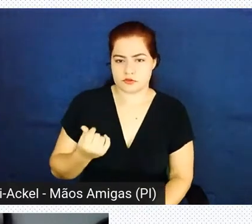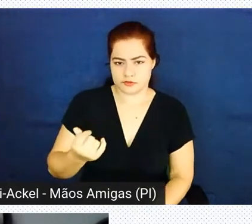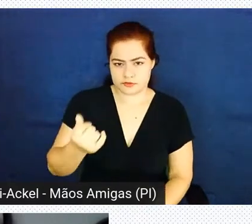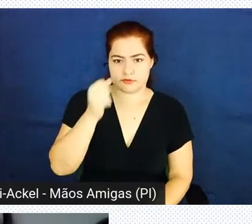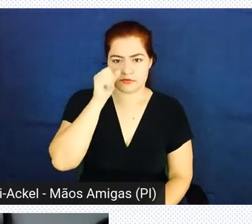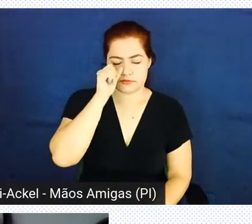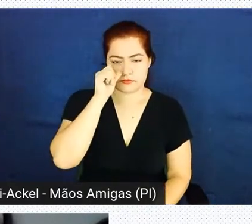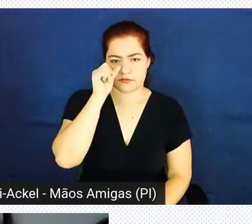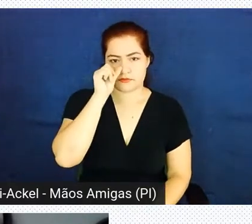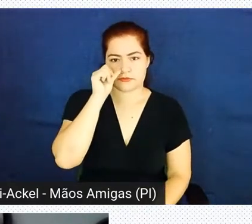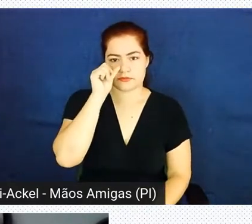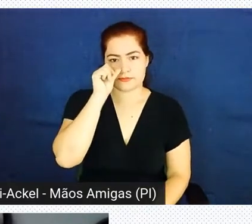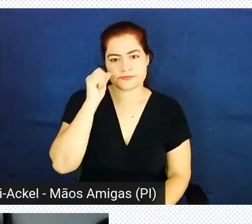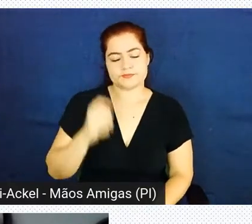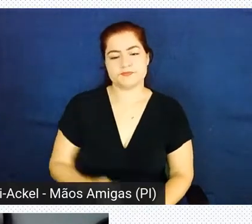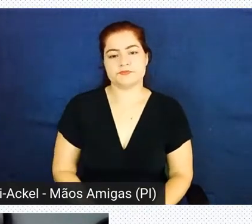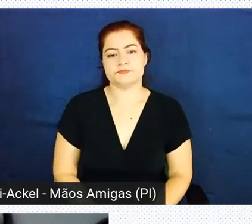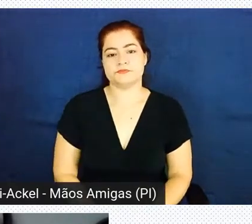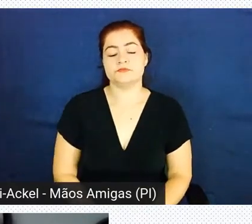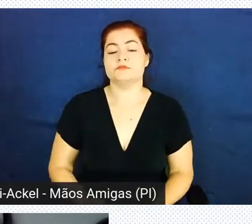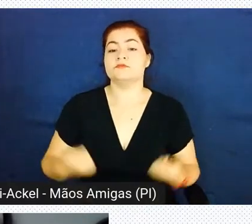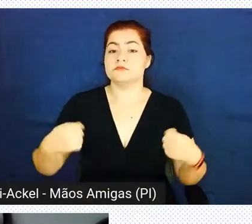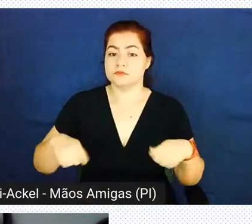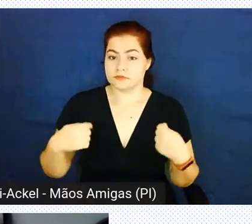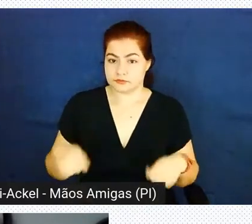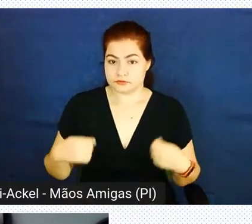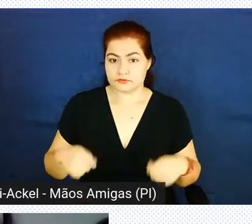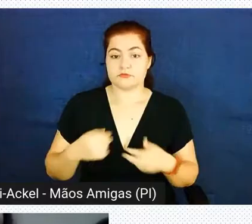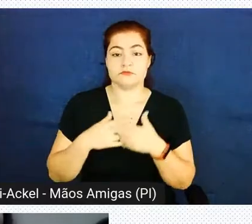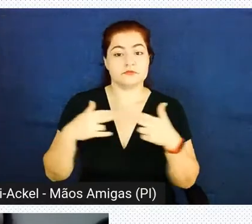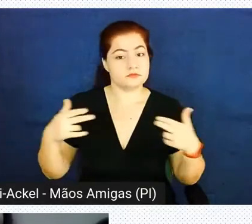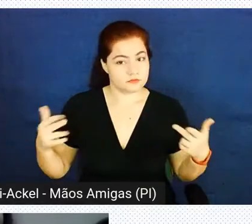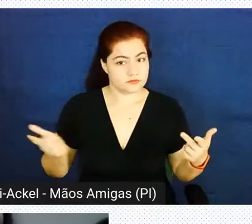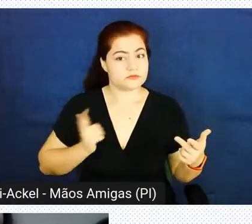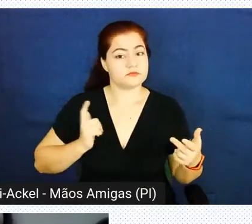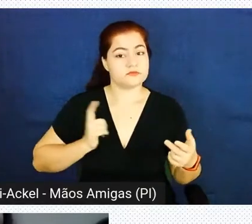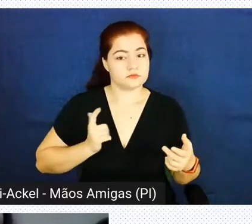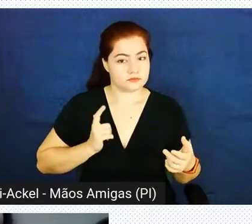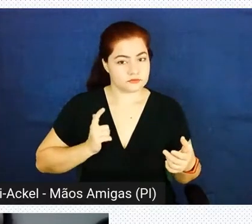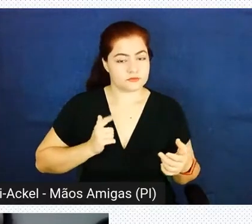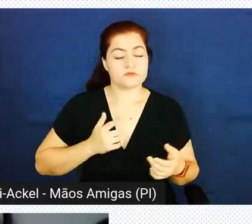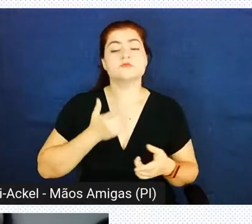a poetisa. Tinham necessidades,